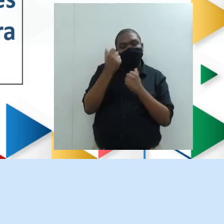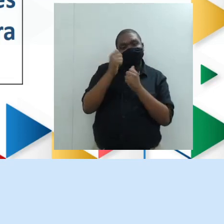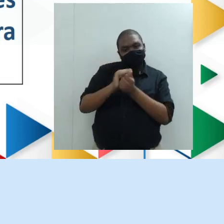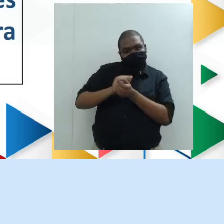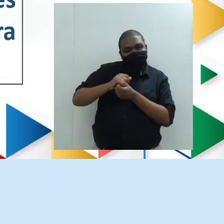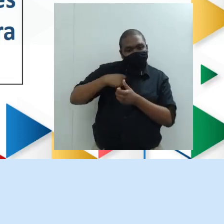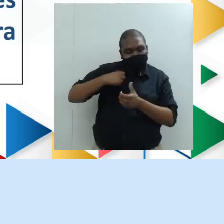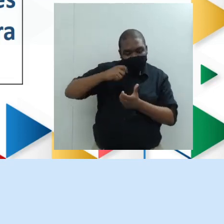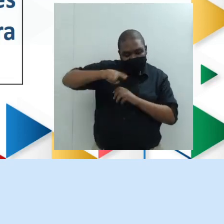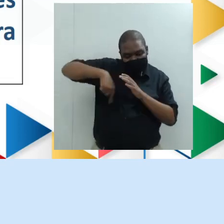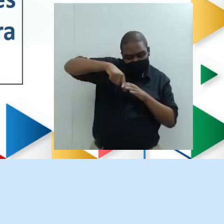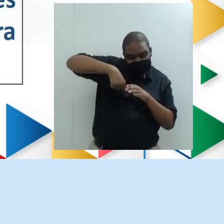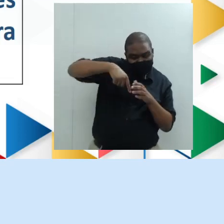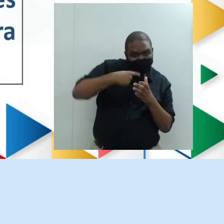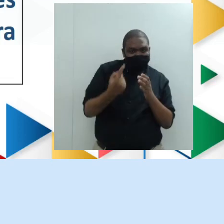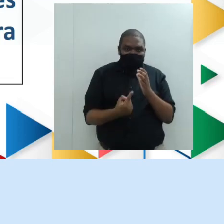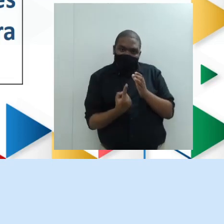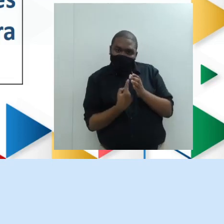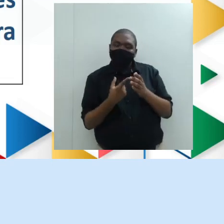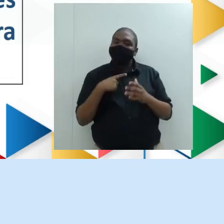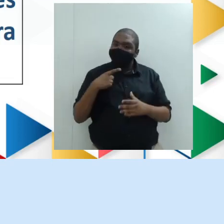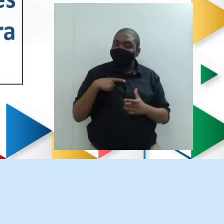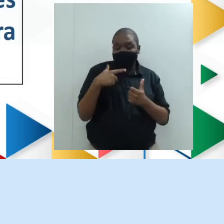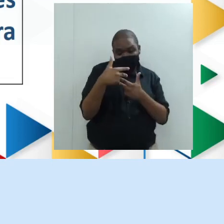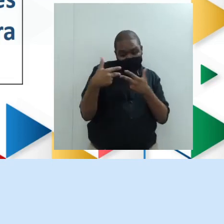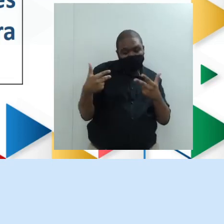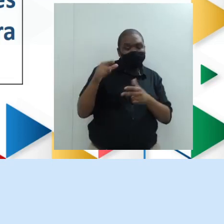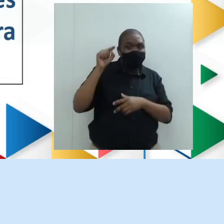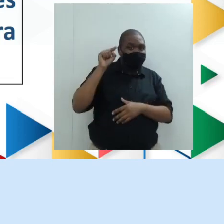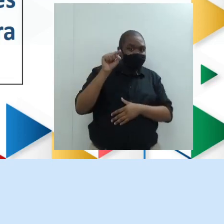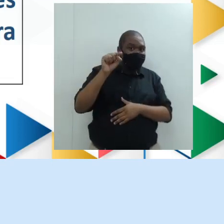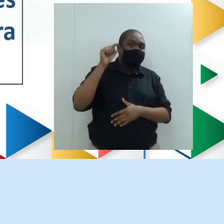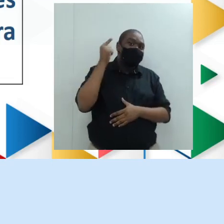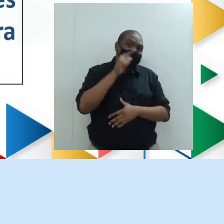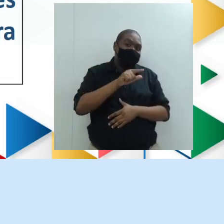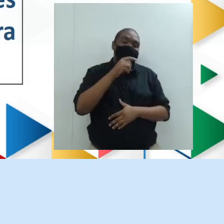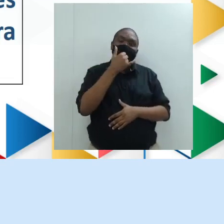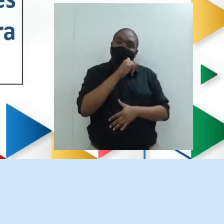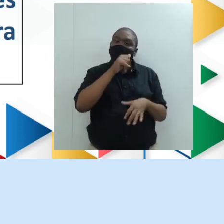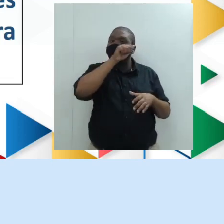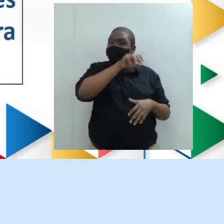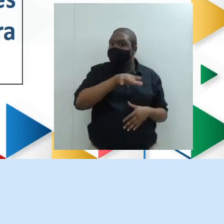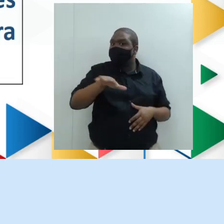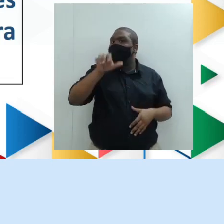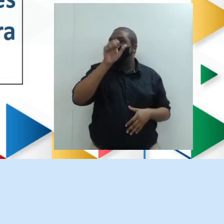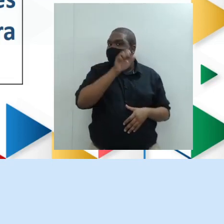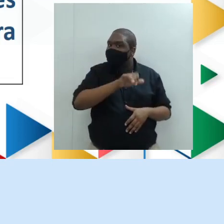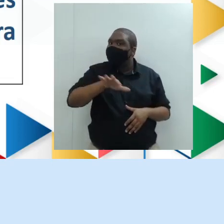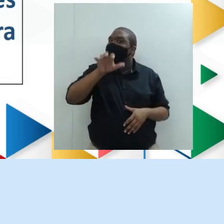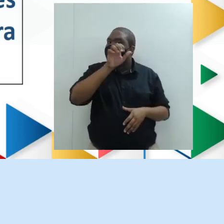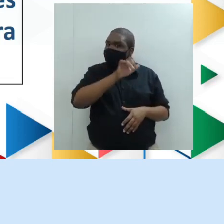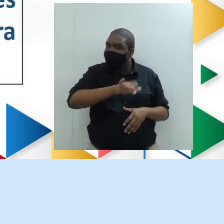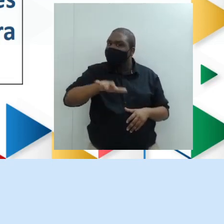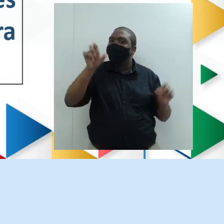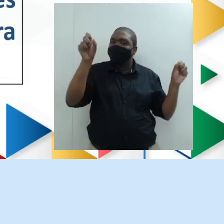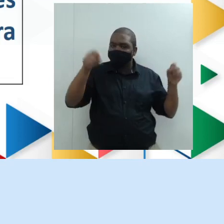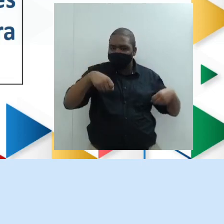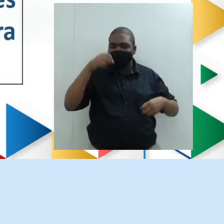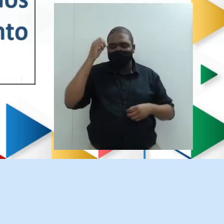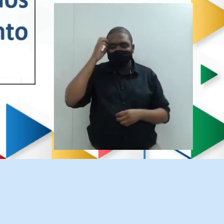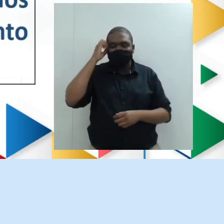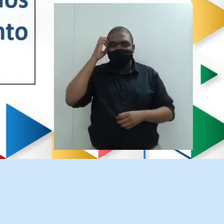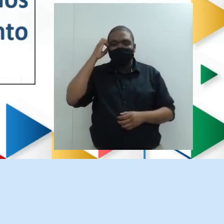vai ter uma chave ou um interruptor para que a corrente elétrica ela possa passar e ligar ali o